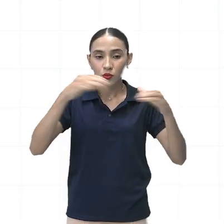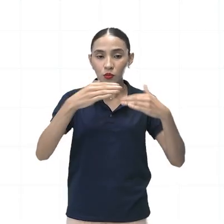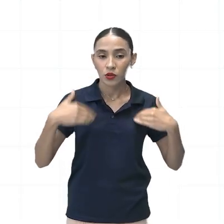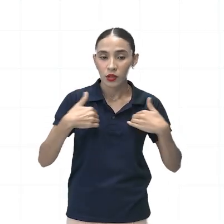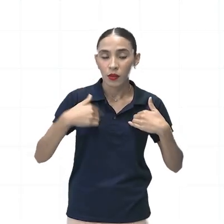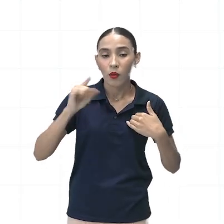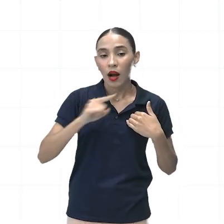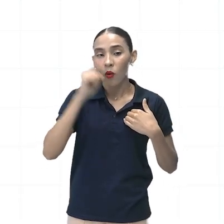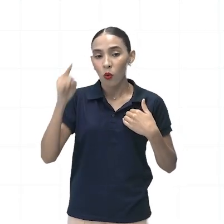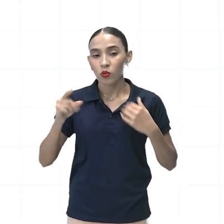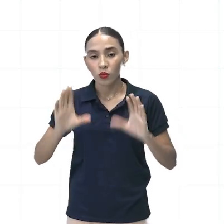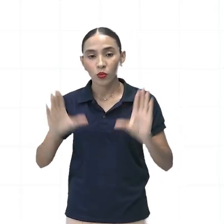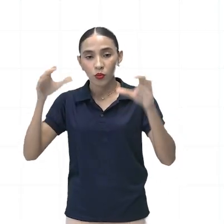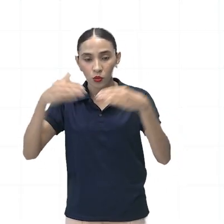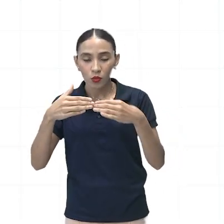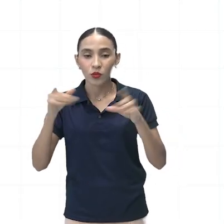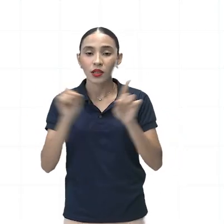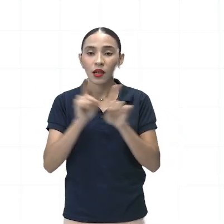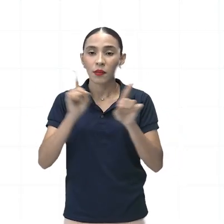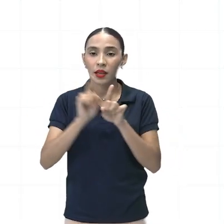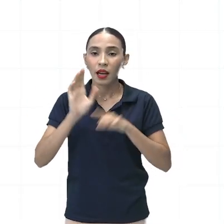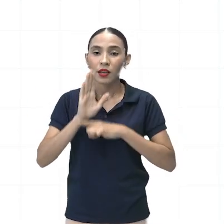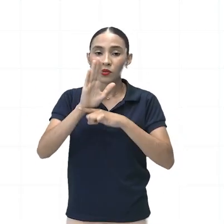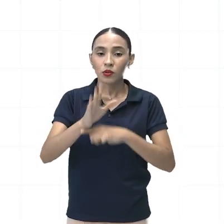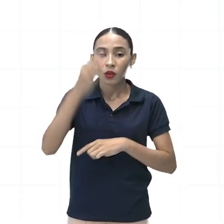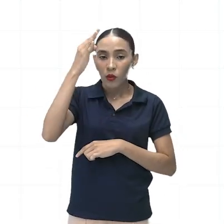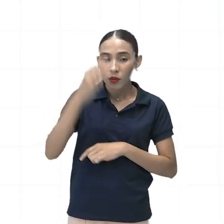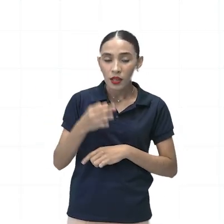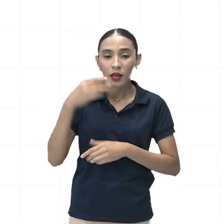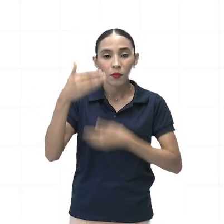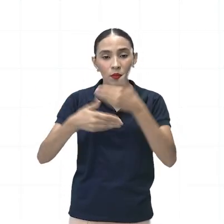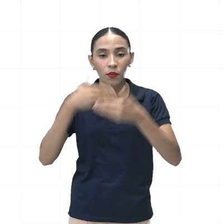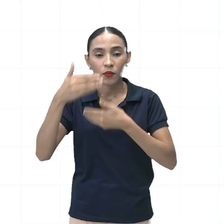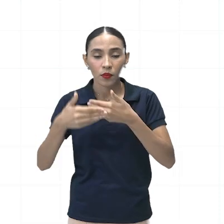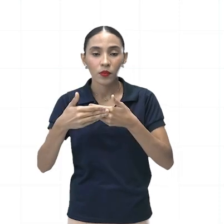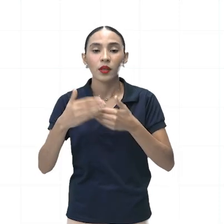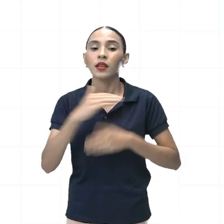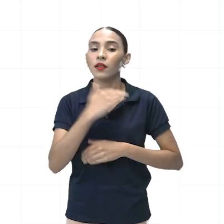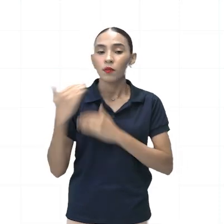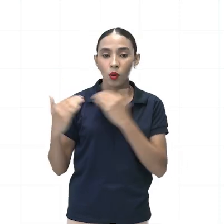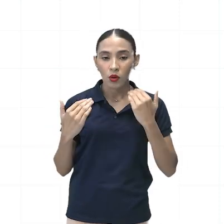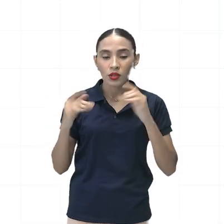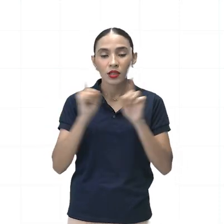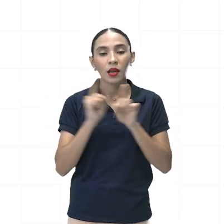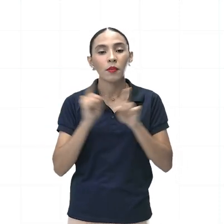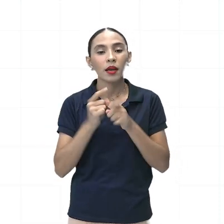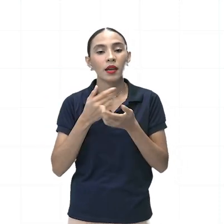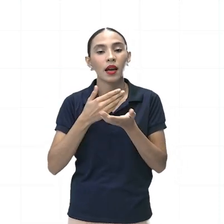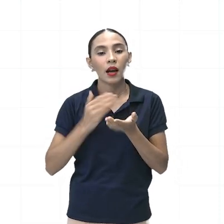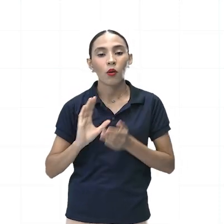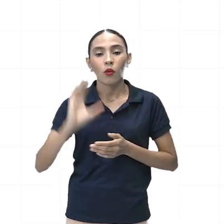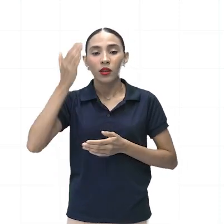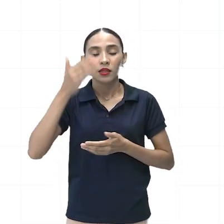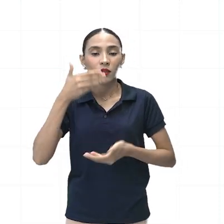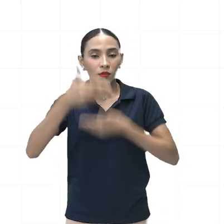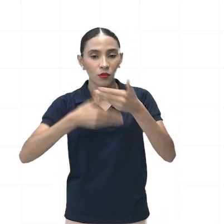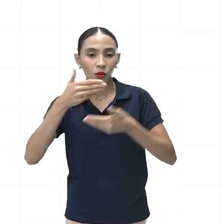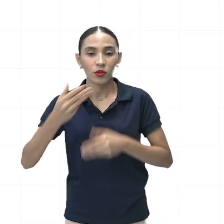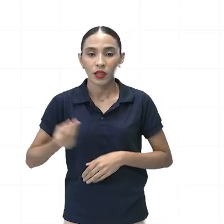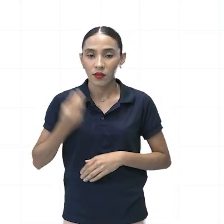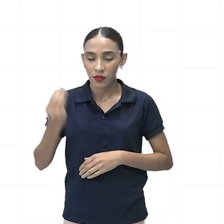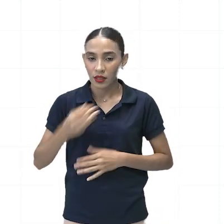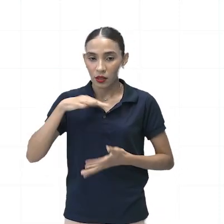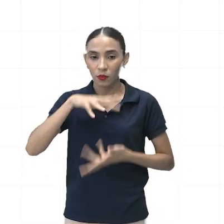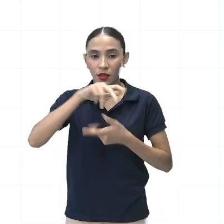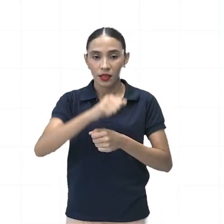e outra, e ajuda a compreender processos de evolução e extinção que foram acontecendo ao longo da vida dentro do